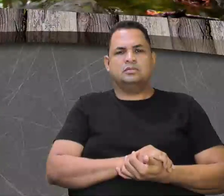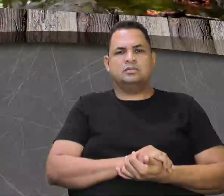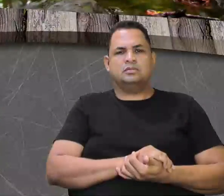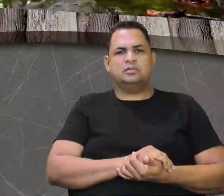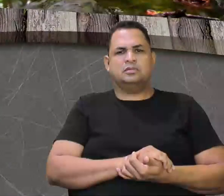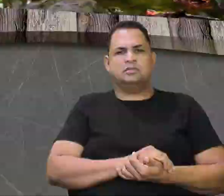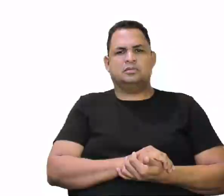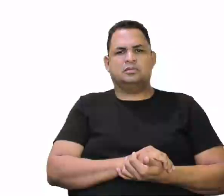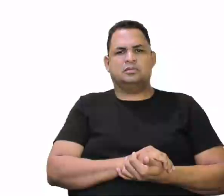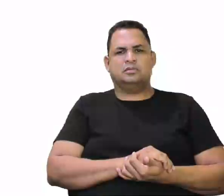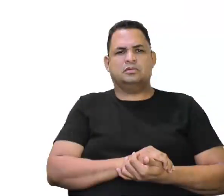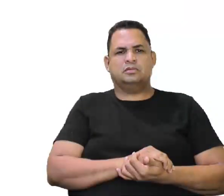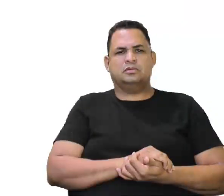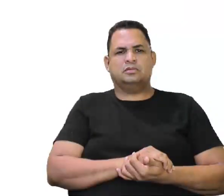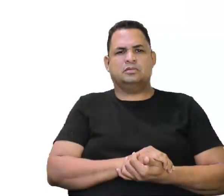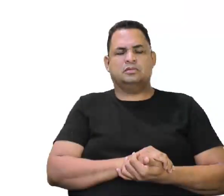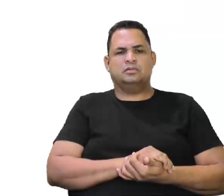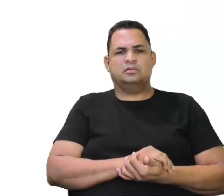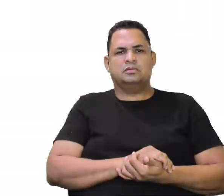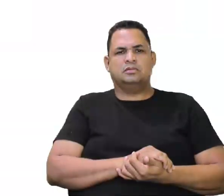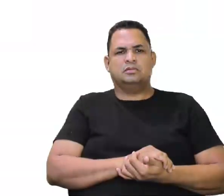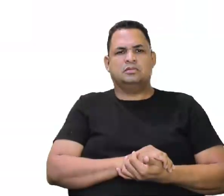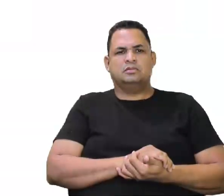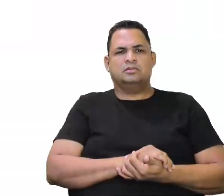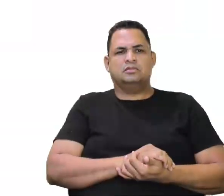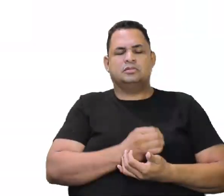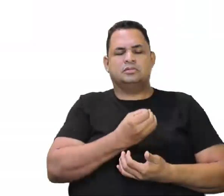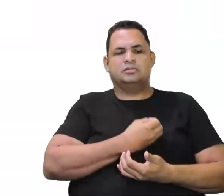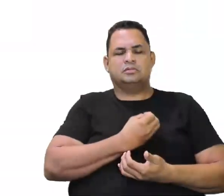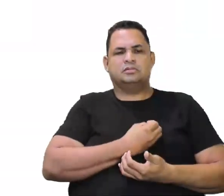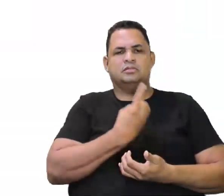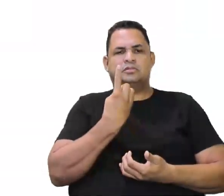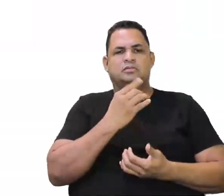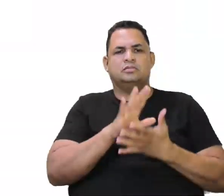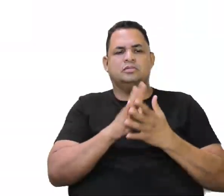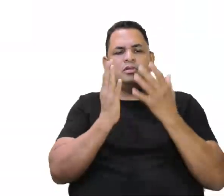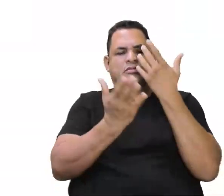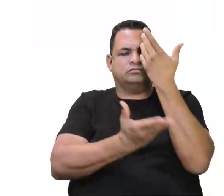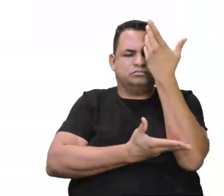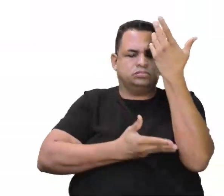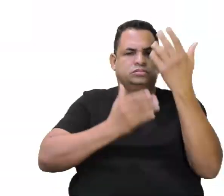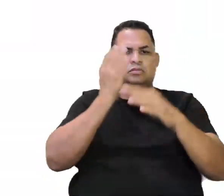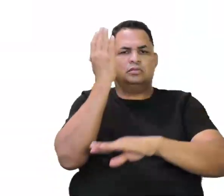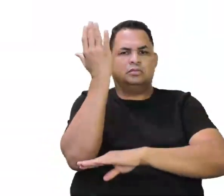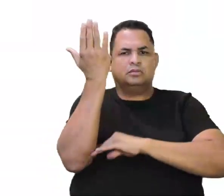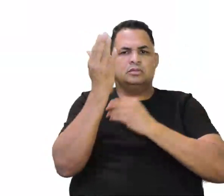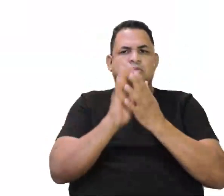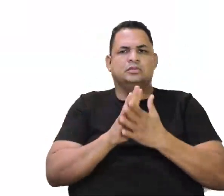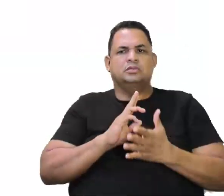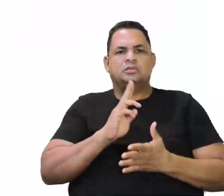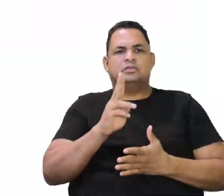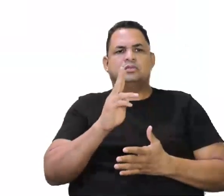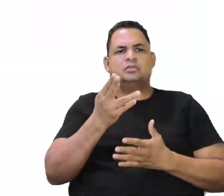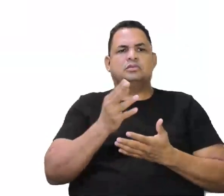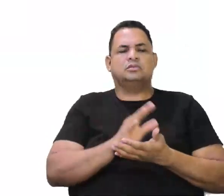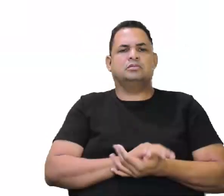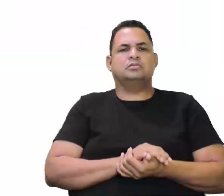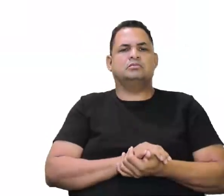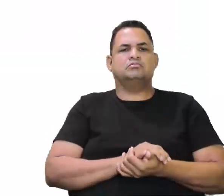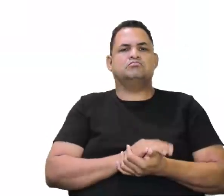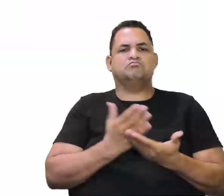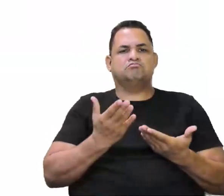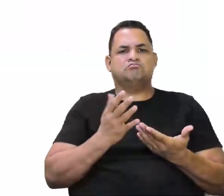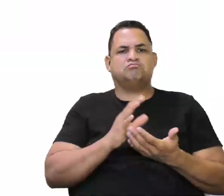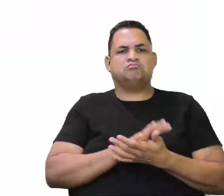No quadro. Aí. Questão de número 1. O desmatamento é um processo que,